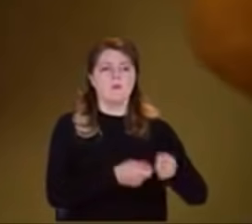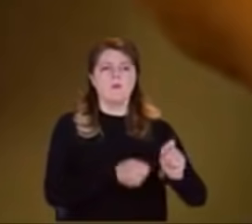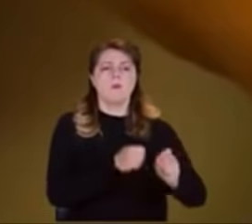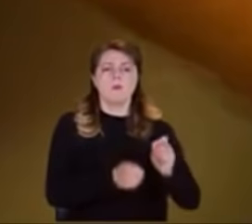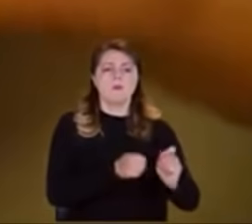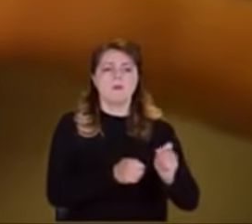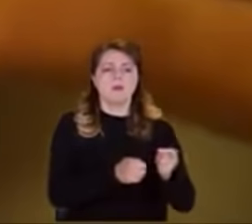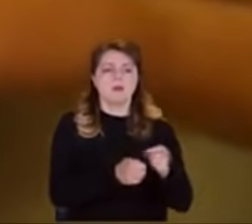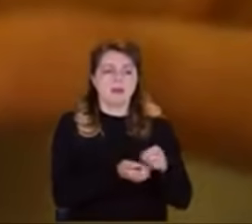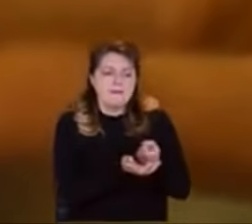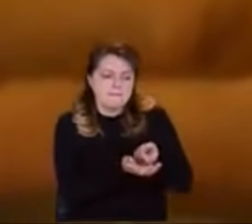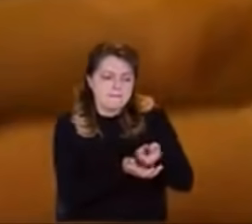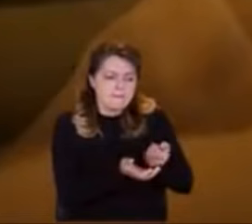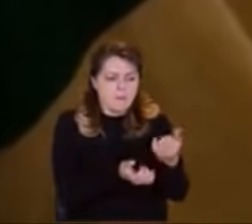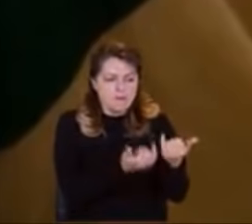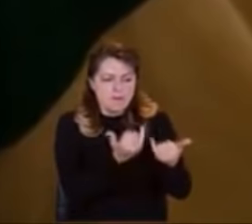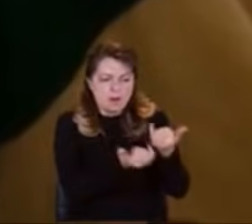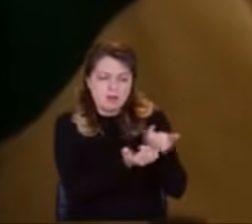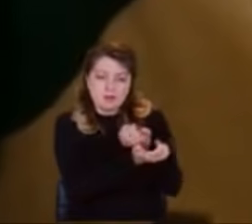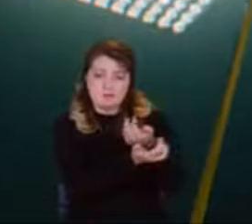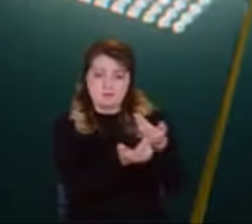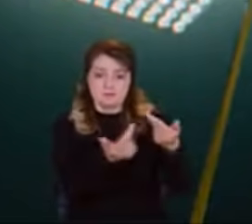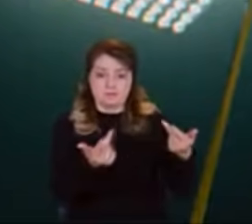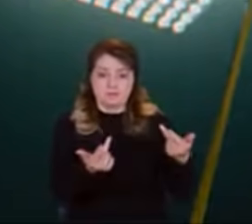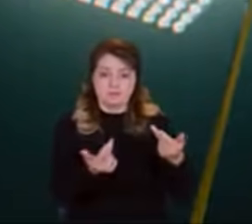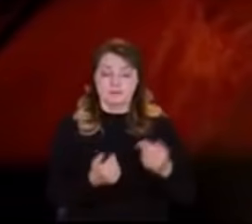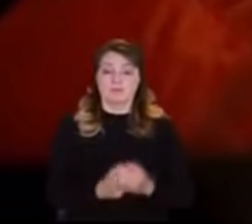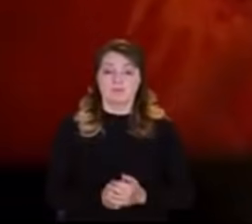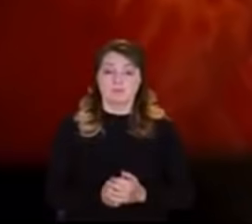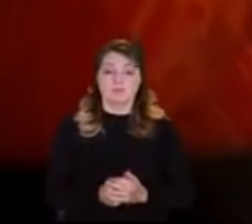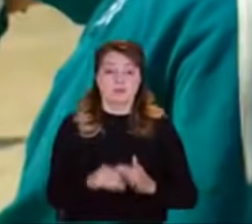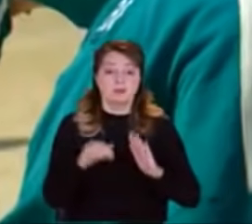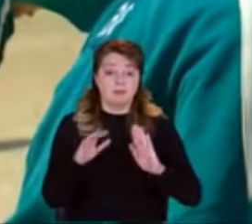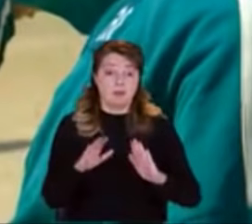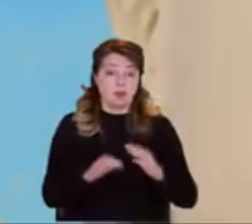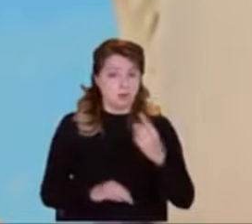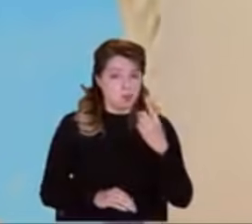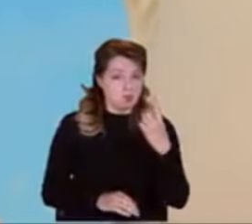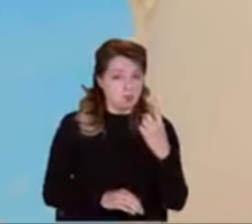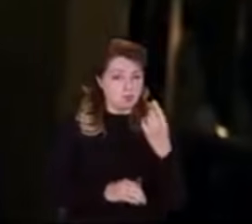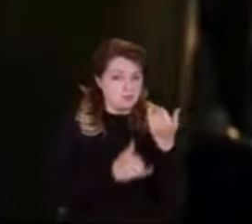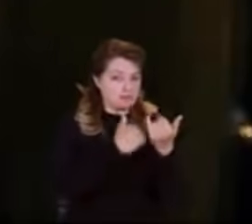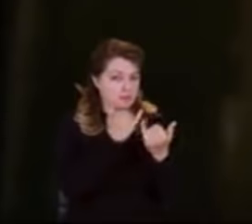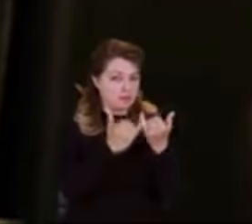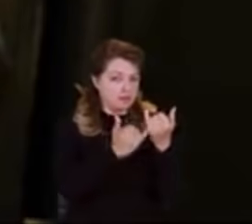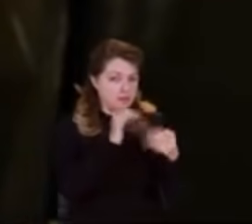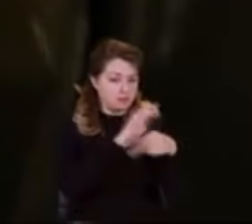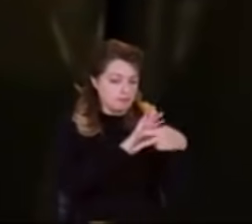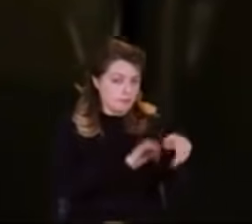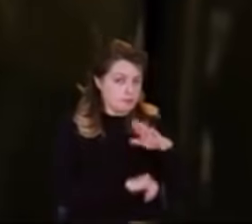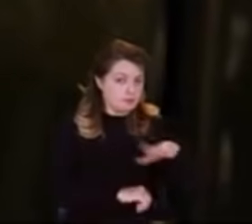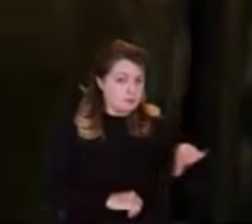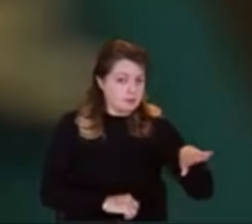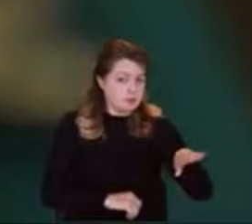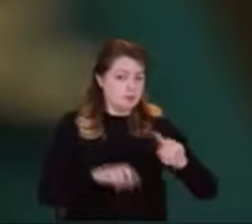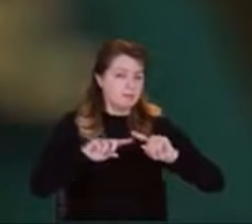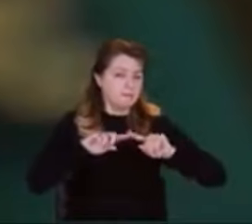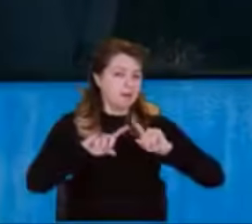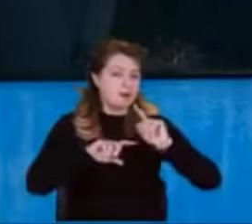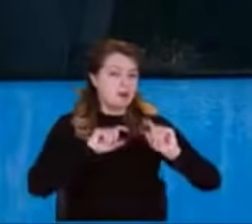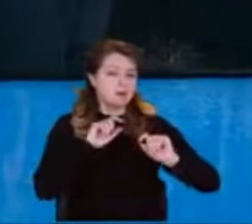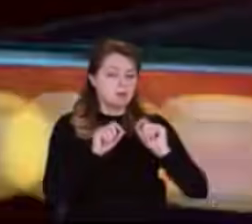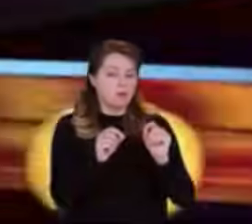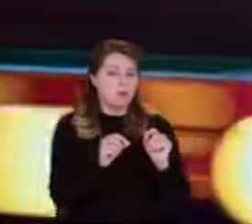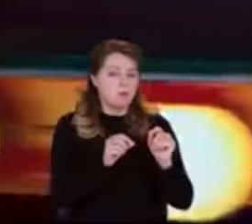caras começaram atacando, na verdade, infelizmente, séries como, por exemplo, Round 6, né? Literalmente, os caras começaram a reclamar da série por